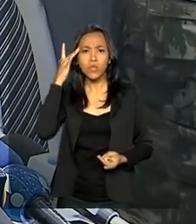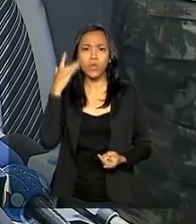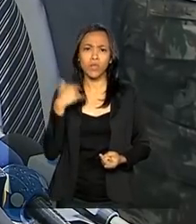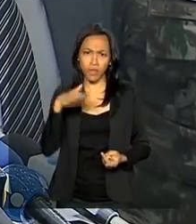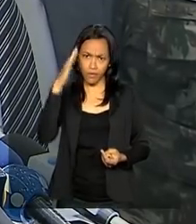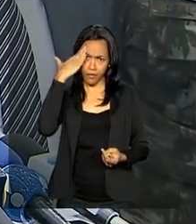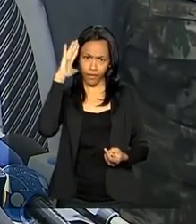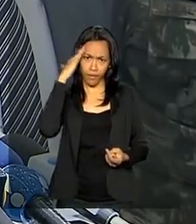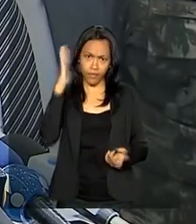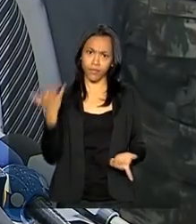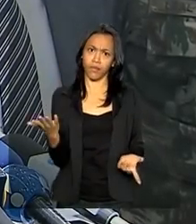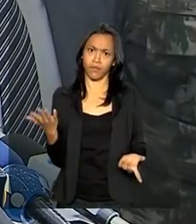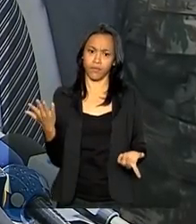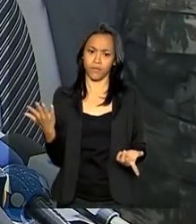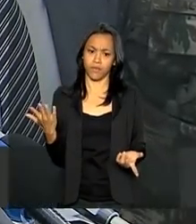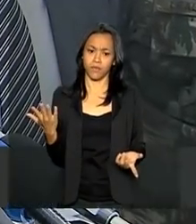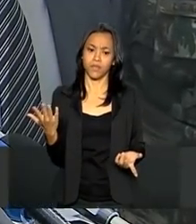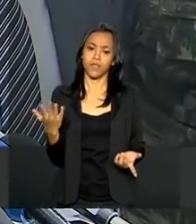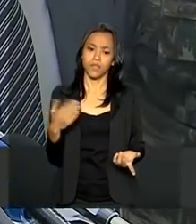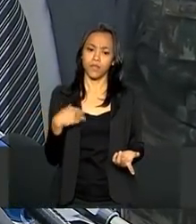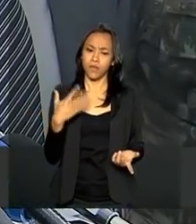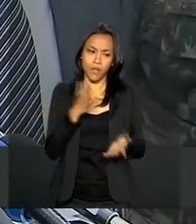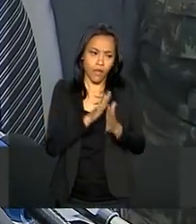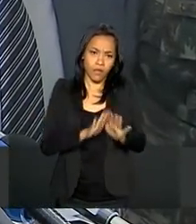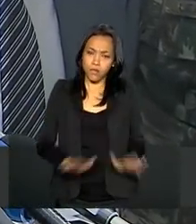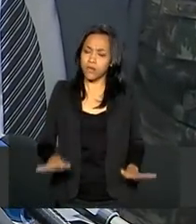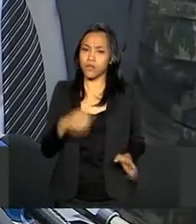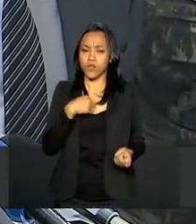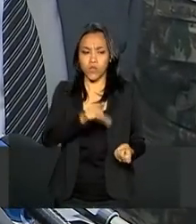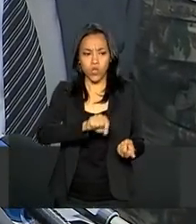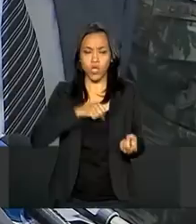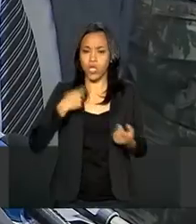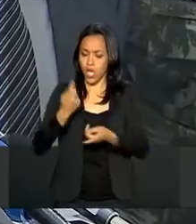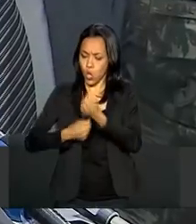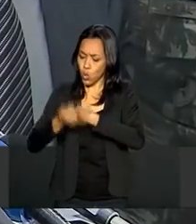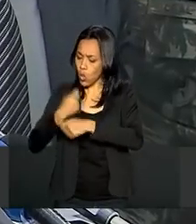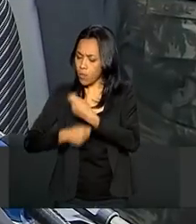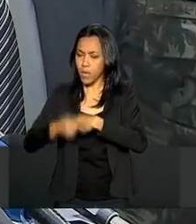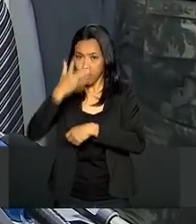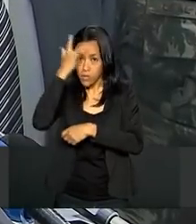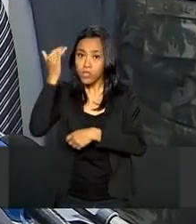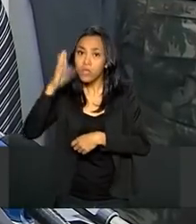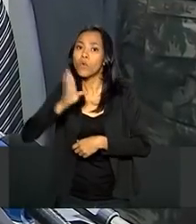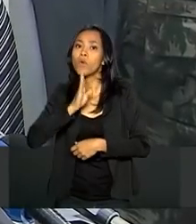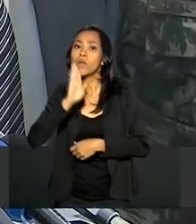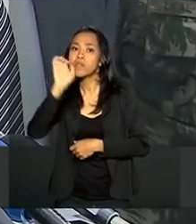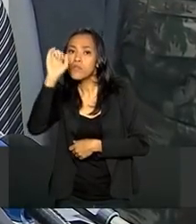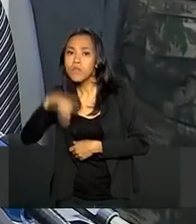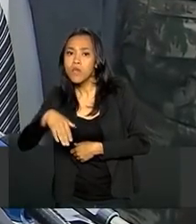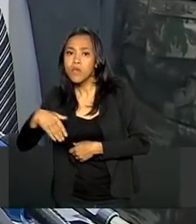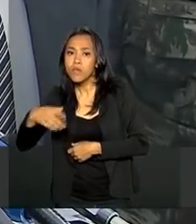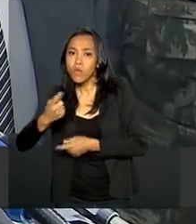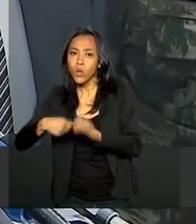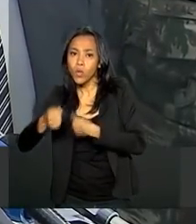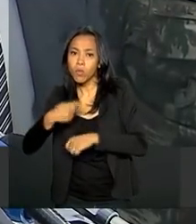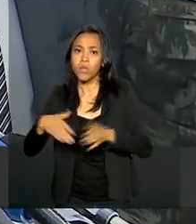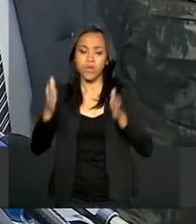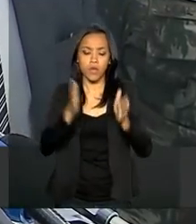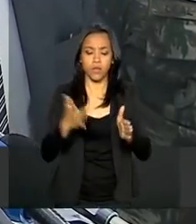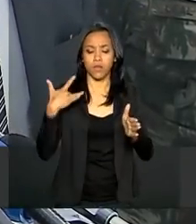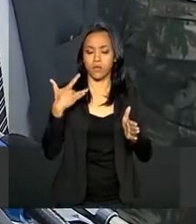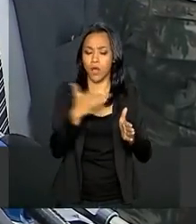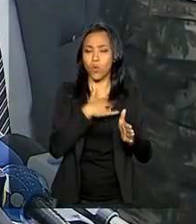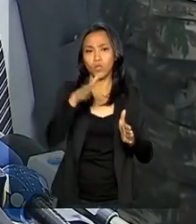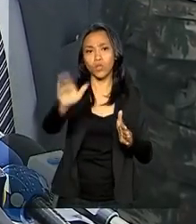pasta defesa quatro estrelas e assim tá sendo economia economista assim tá sendo na na saúde